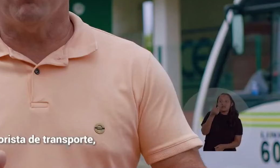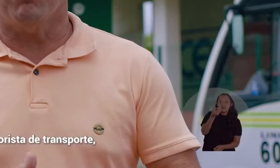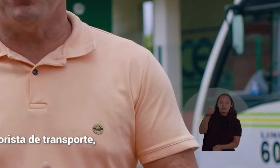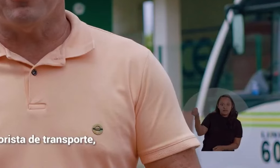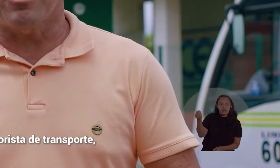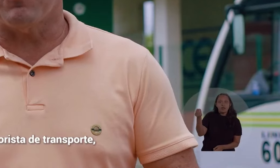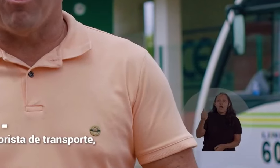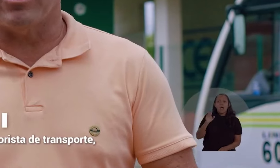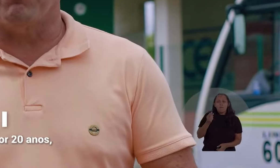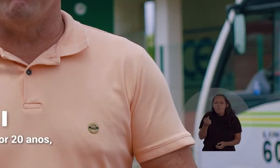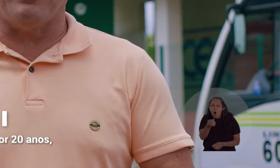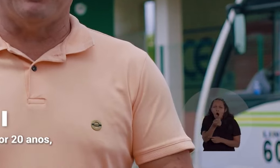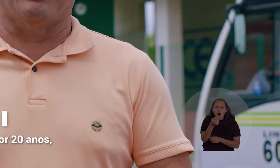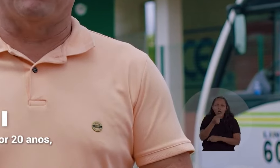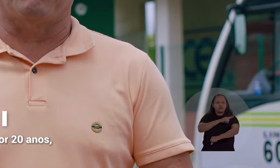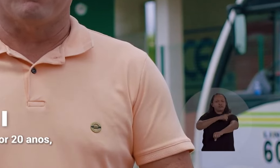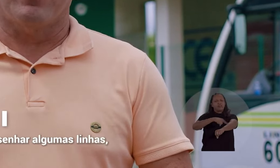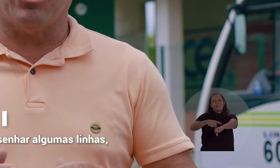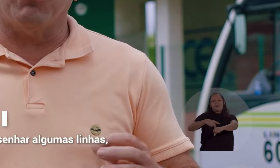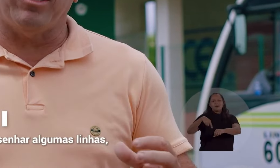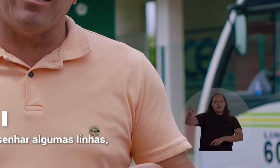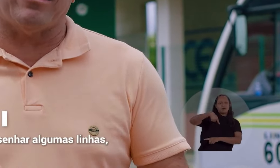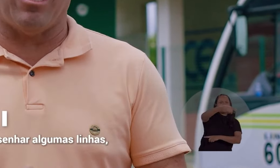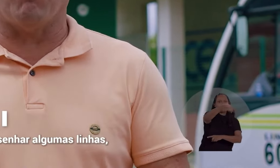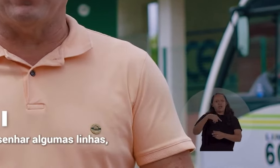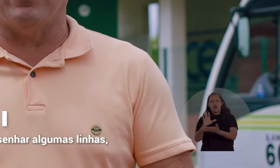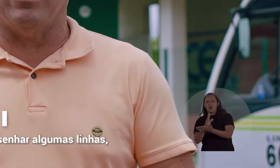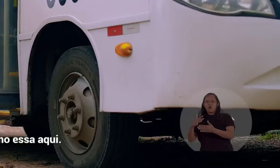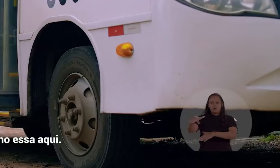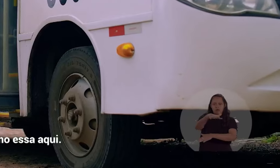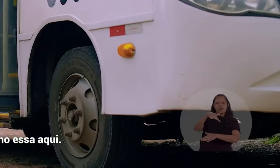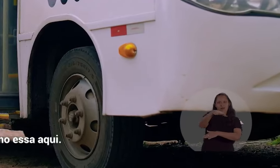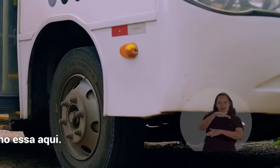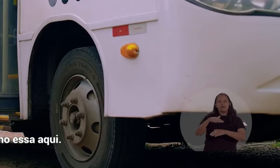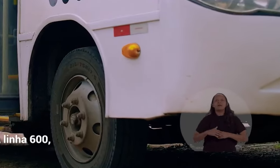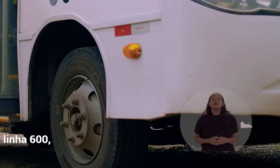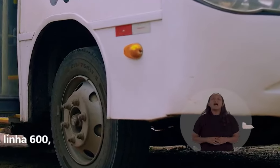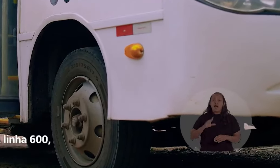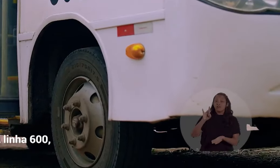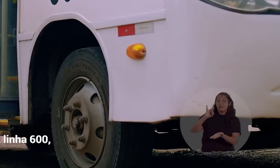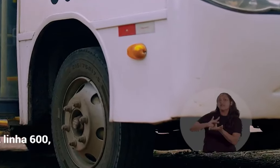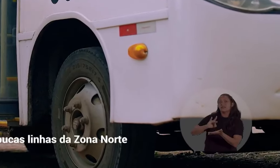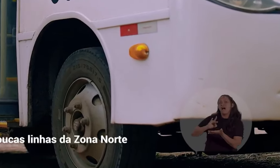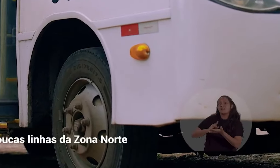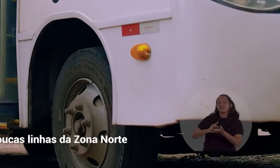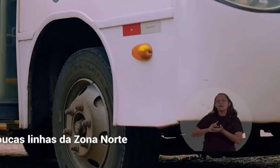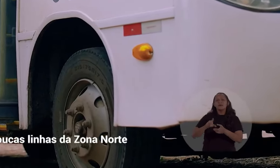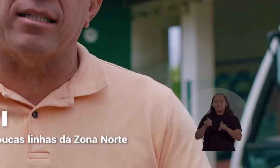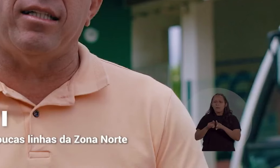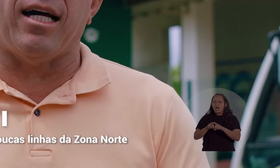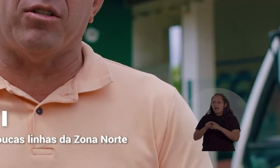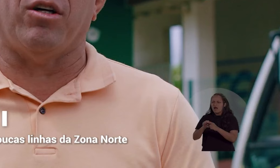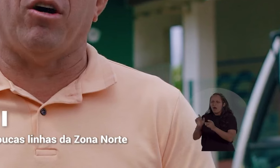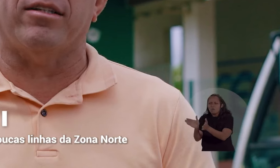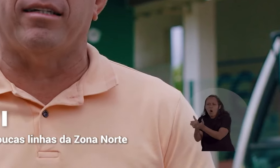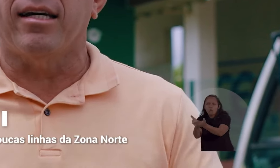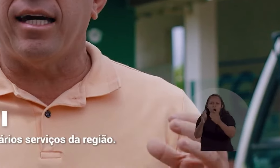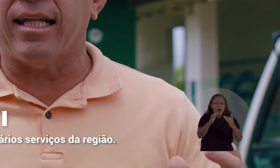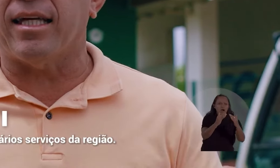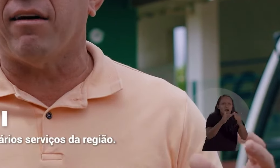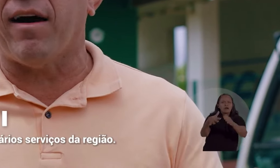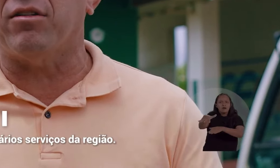Eu fui motorista de transporte por 20 anos e ajudei a desenhar algumas linhas. Começa aqui, a linha 600, que é uma das poucas linhas da Zona